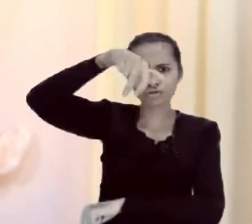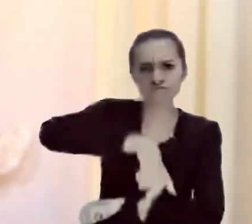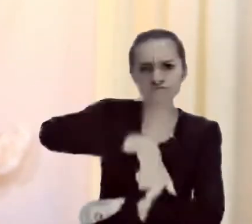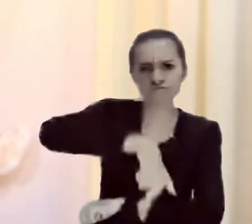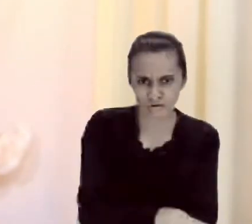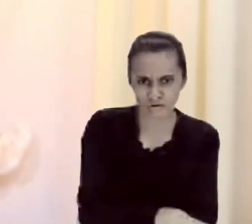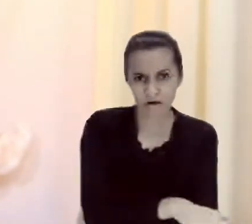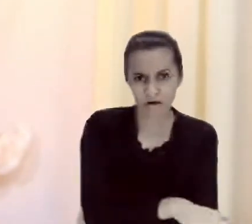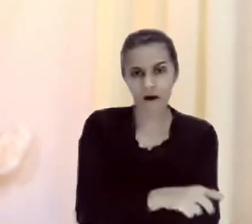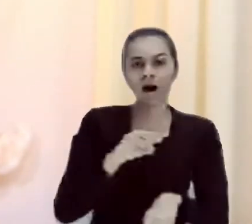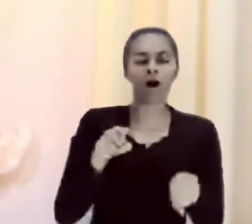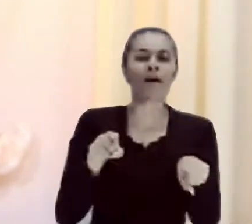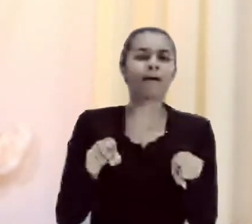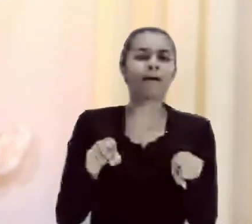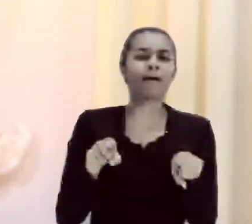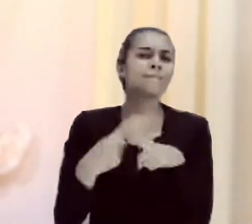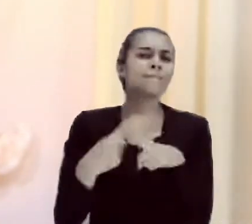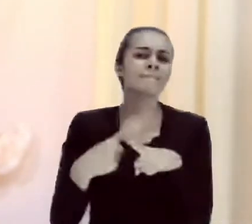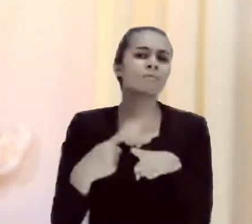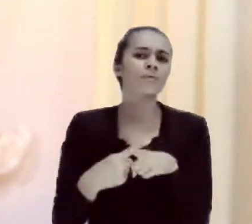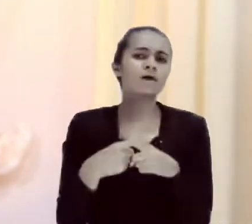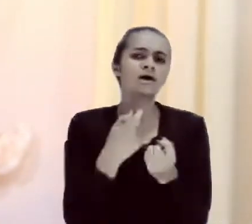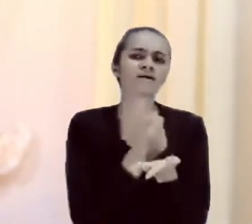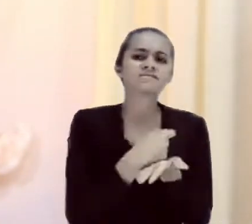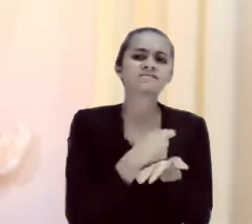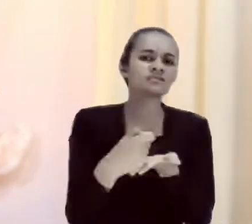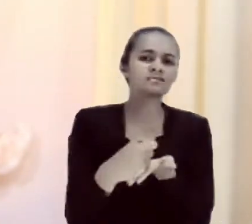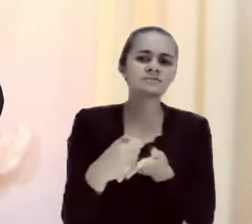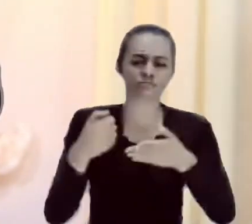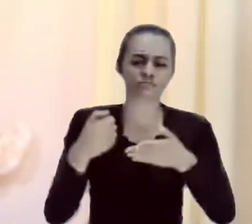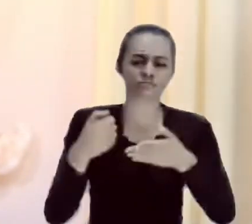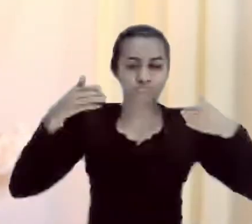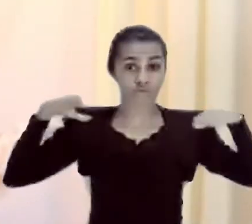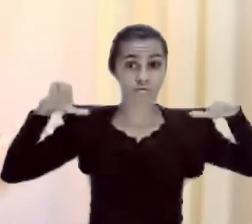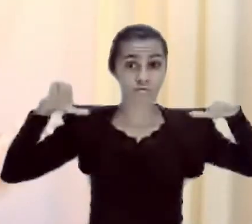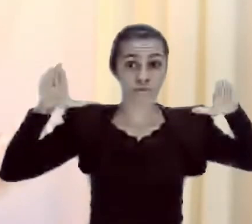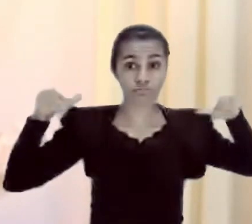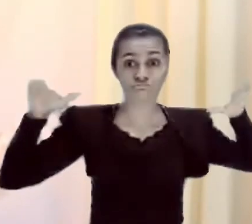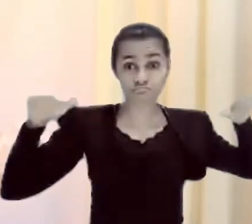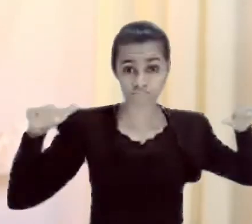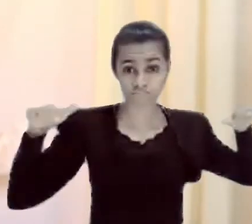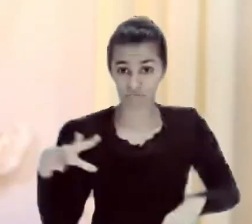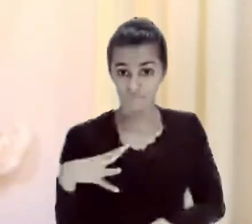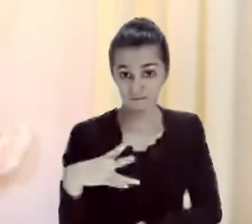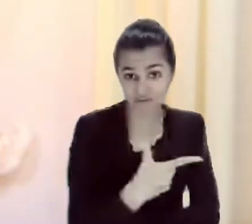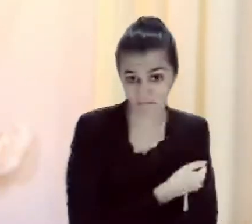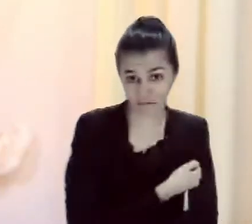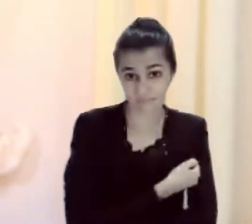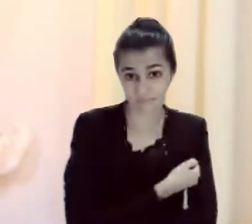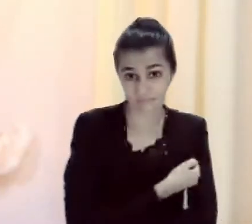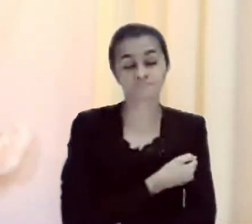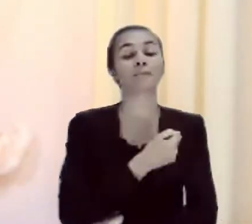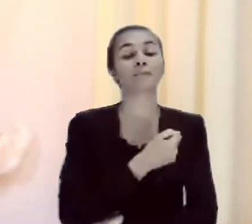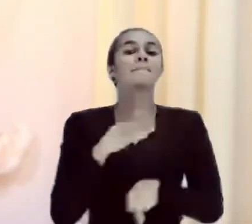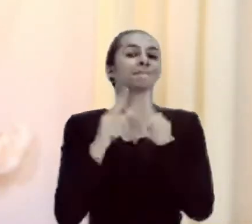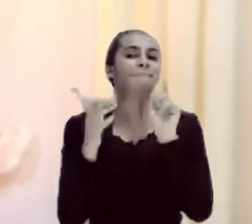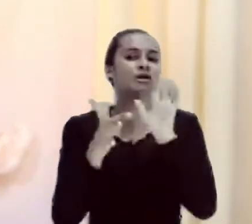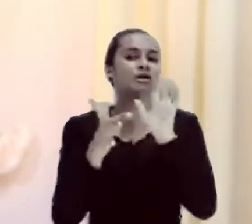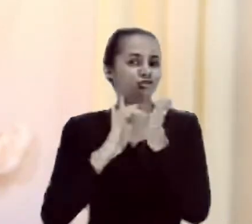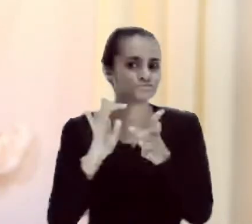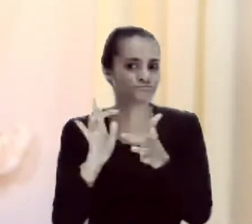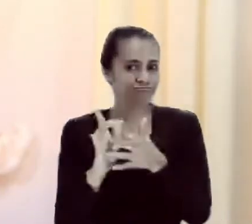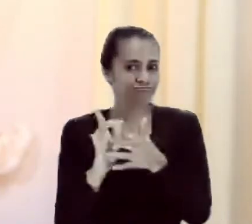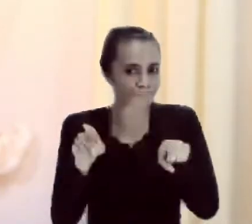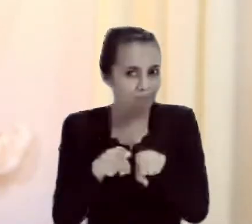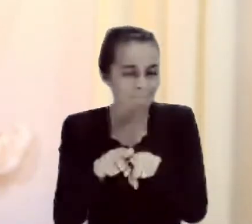anjos dará ordem a seu respeito. E Jesus também usou a lei escrita contra Satanás. Também está escrito, nem só de